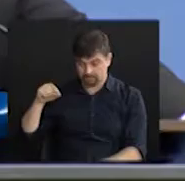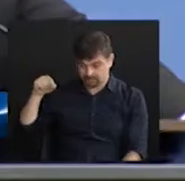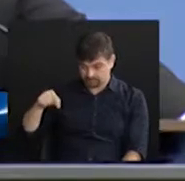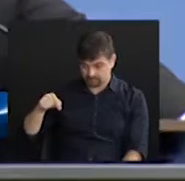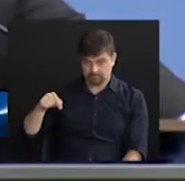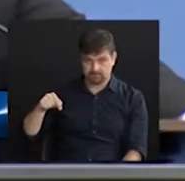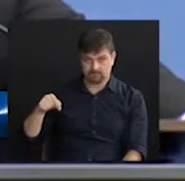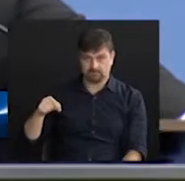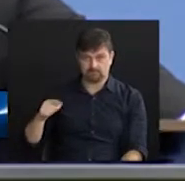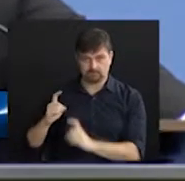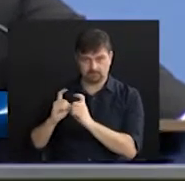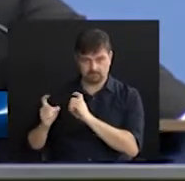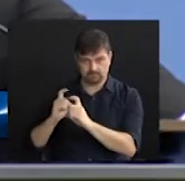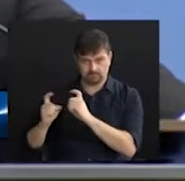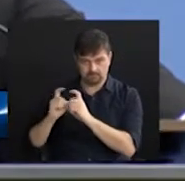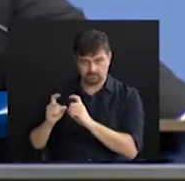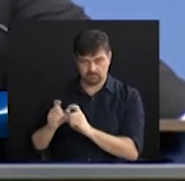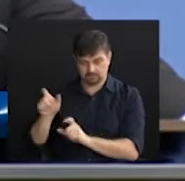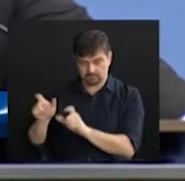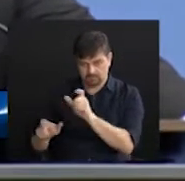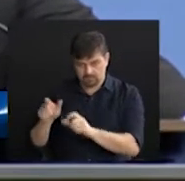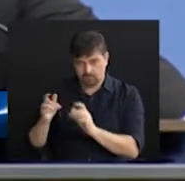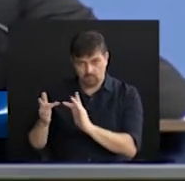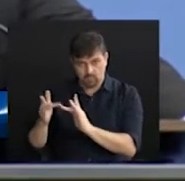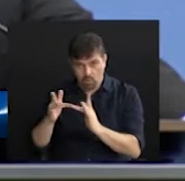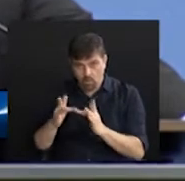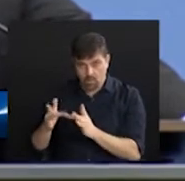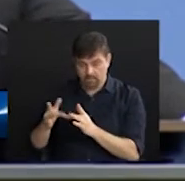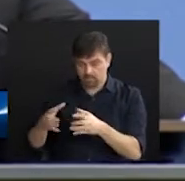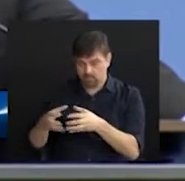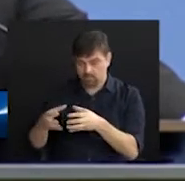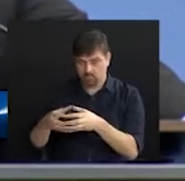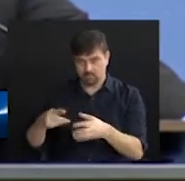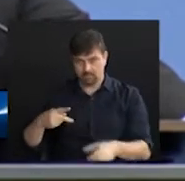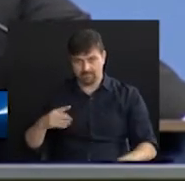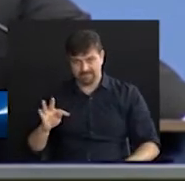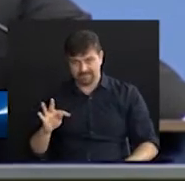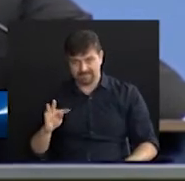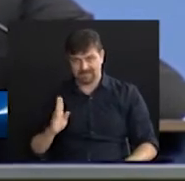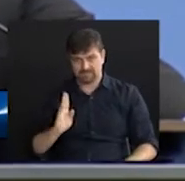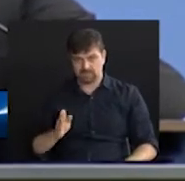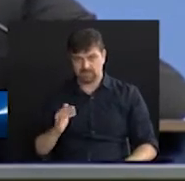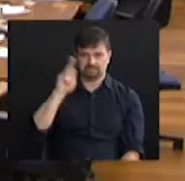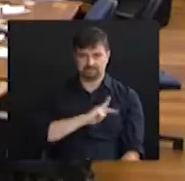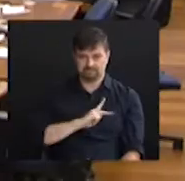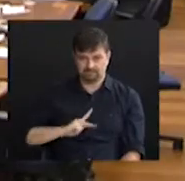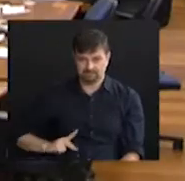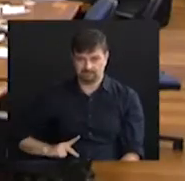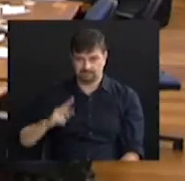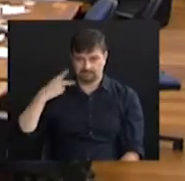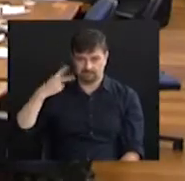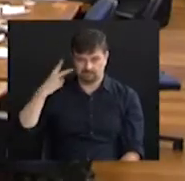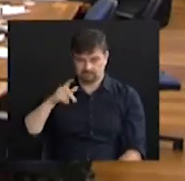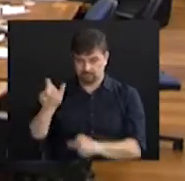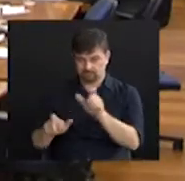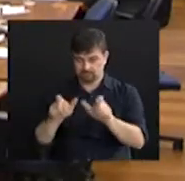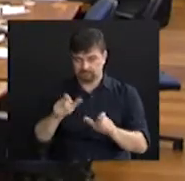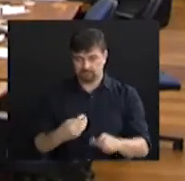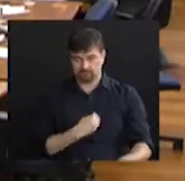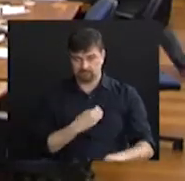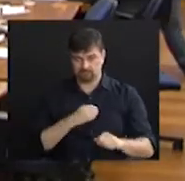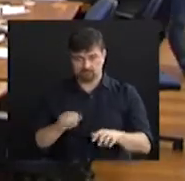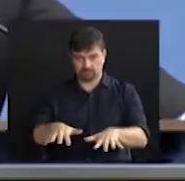áreas. Jorge Schneider, do PTB, escreveu uma carta aberta às autoridades religiosas da cidade, rebatendo algumas